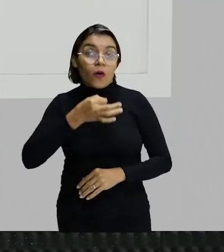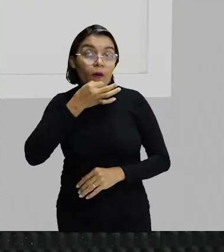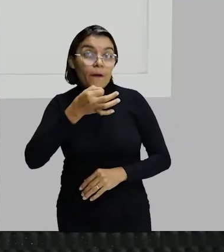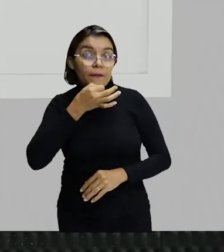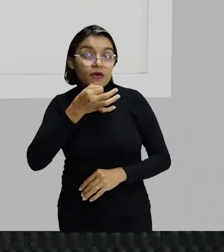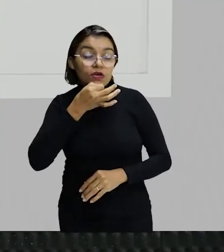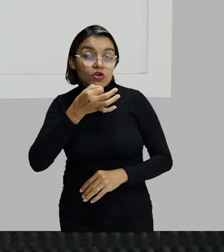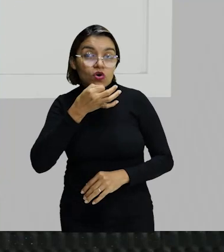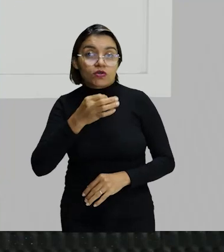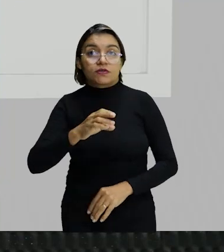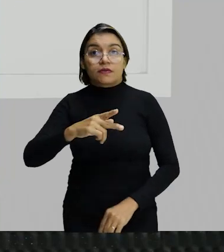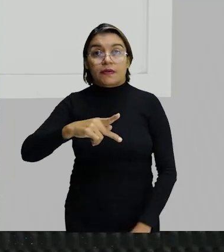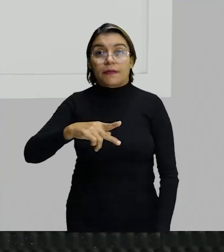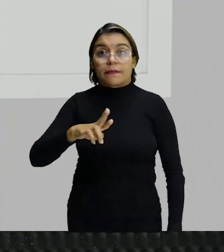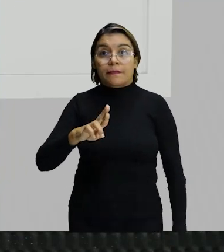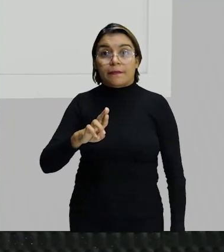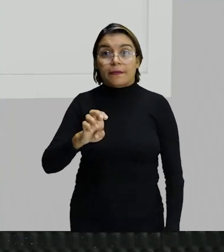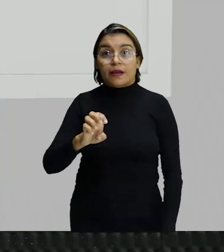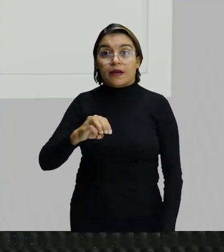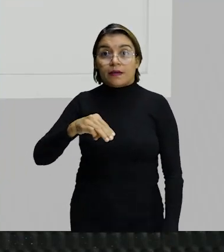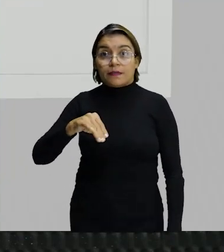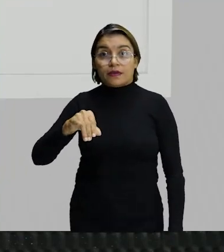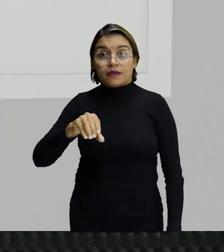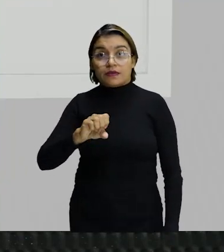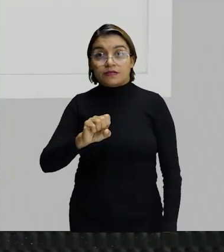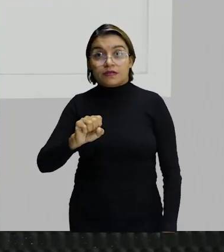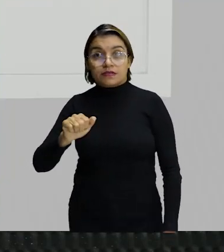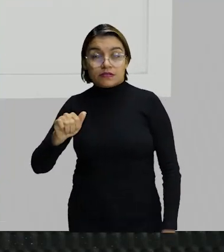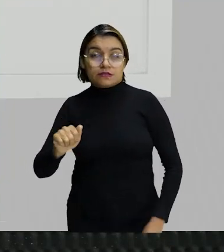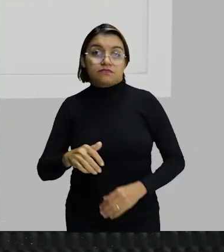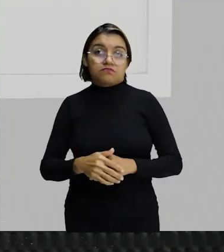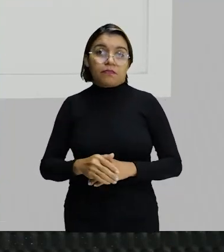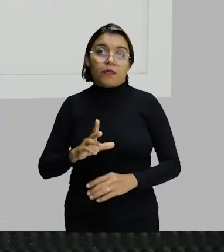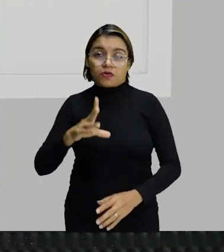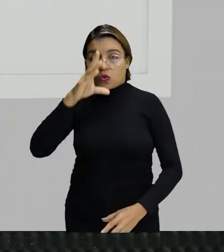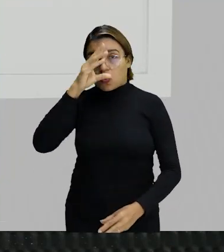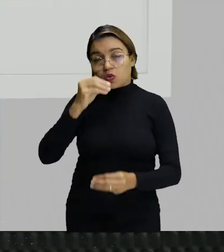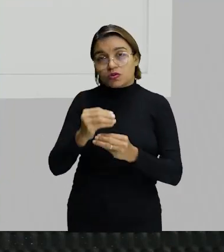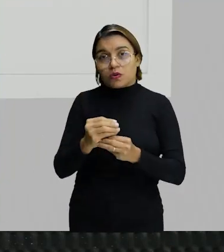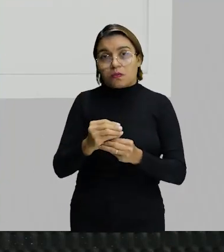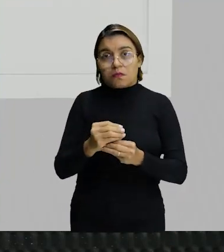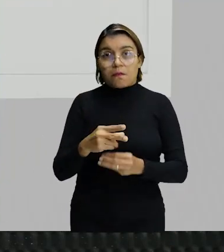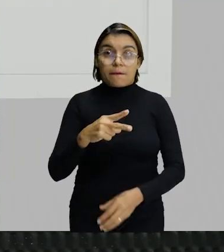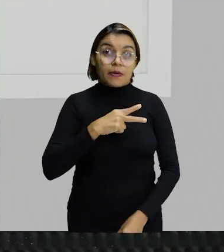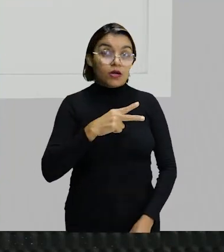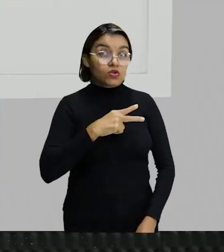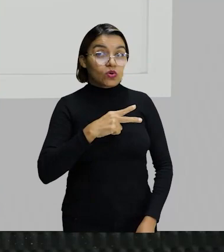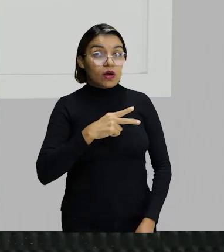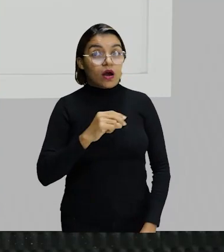uma conclusão, ó, que pode ser particular ou singular.